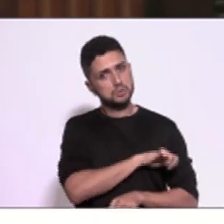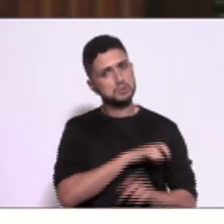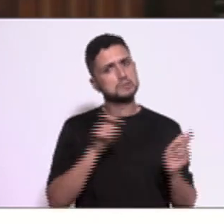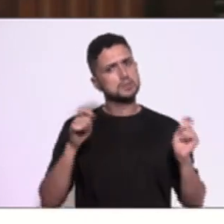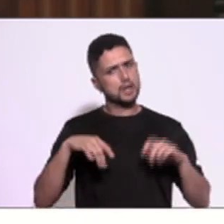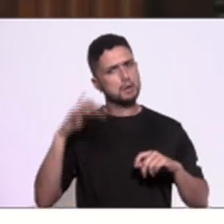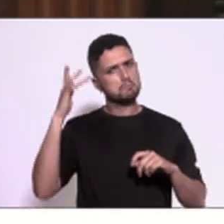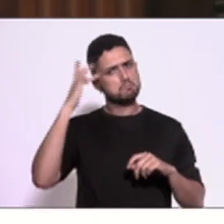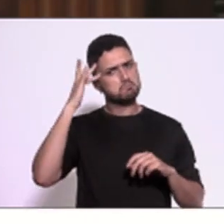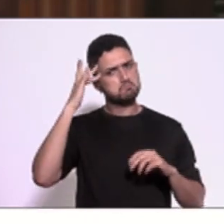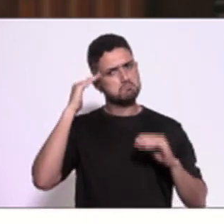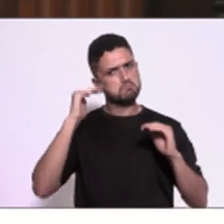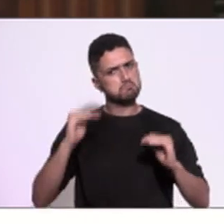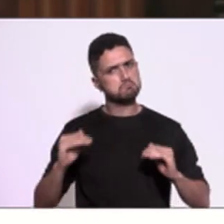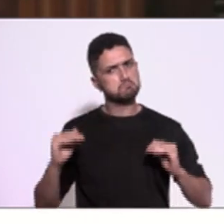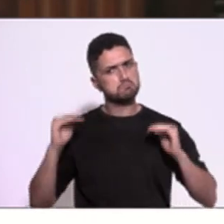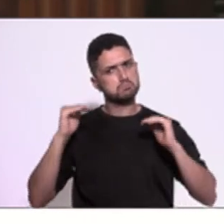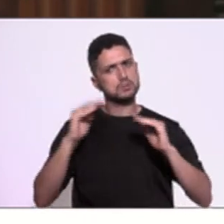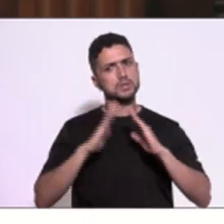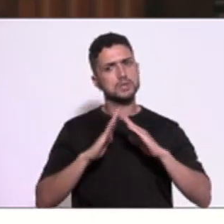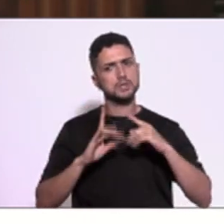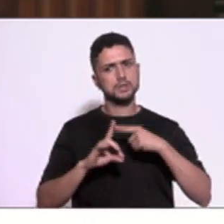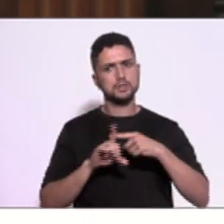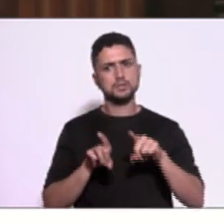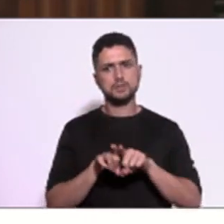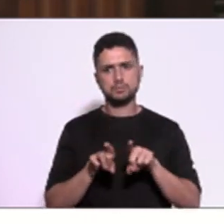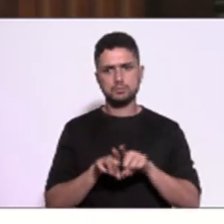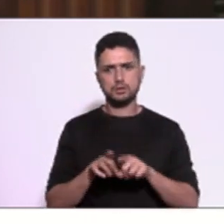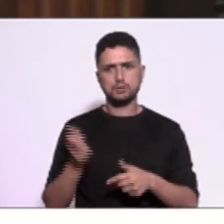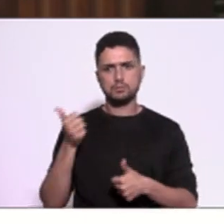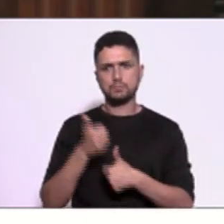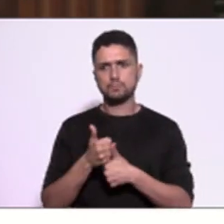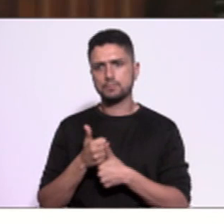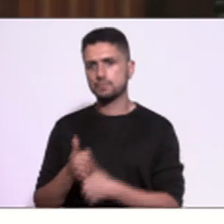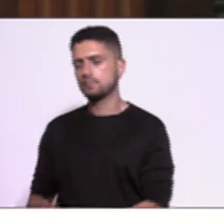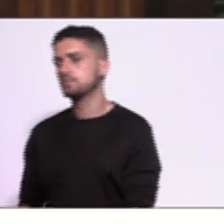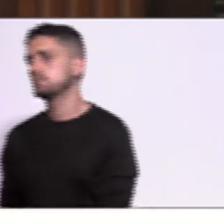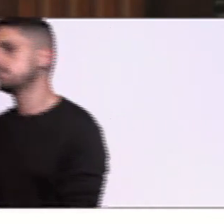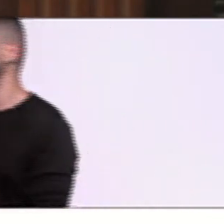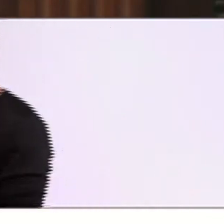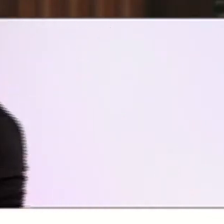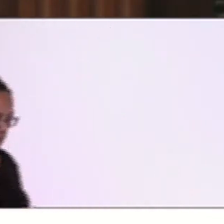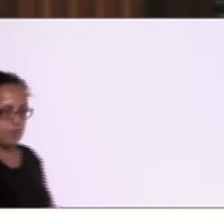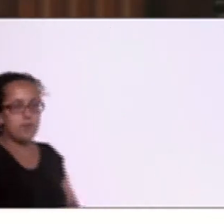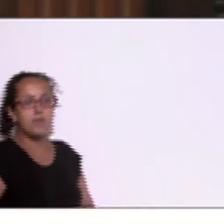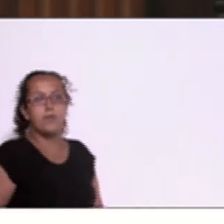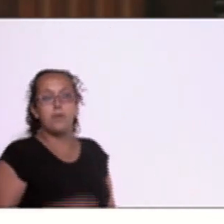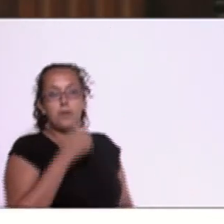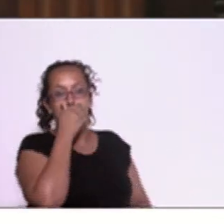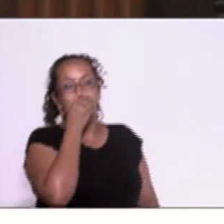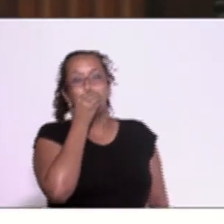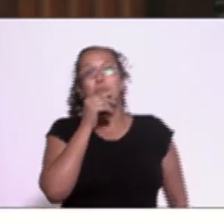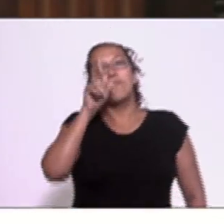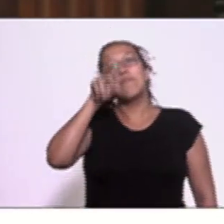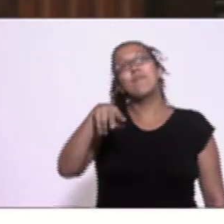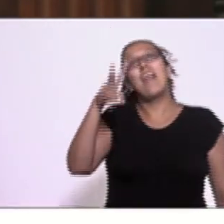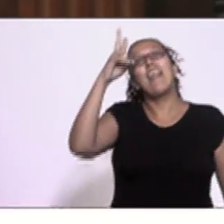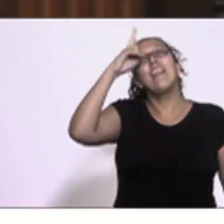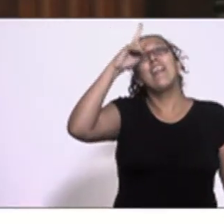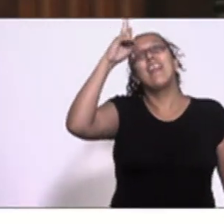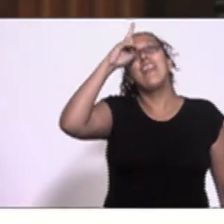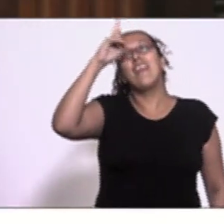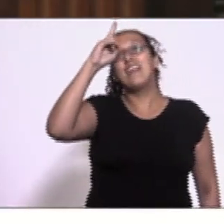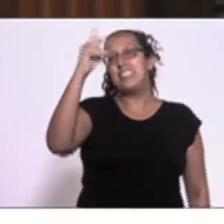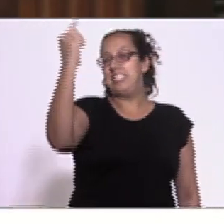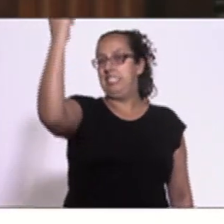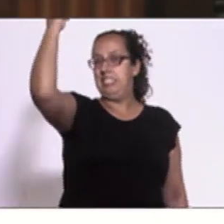potencial enorme, e a Igreja Positivista, o Templo da Humanidade, é um dos ícones da memória histórica que